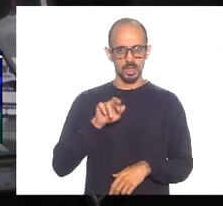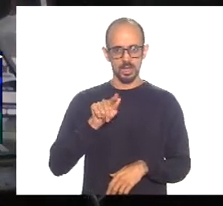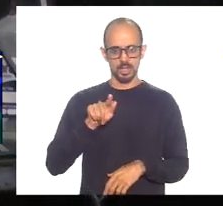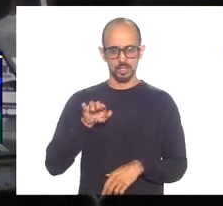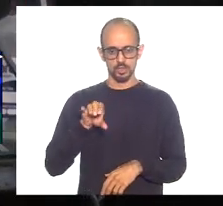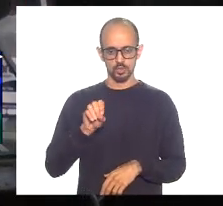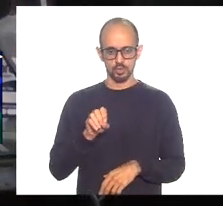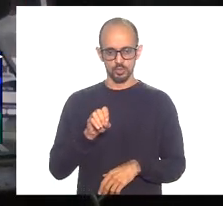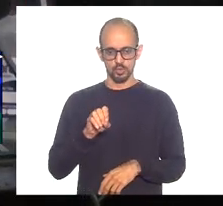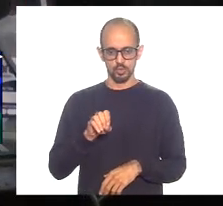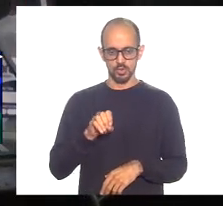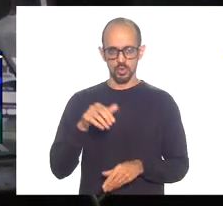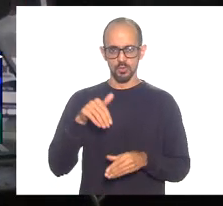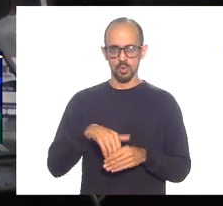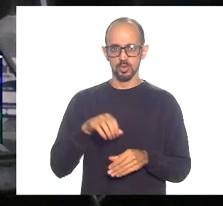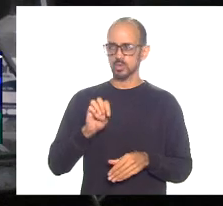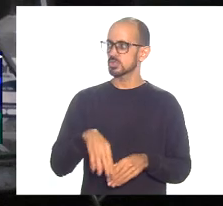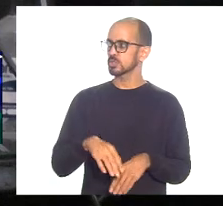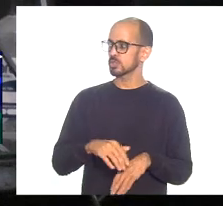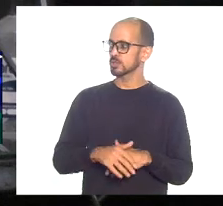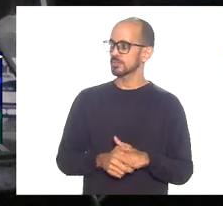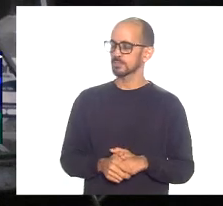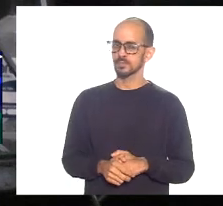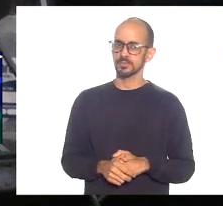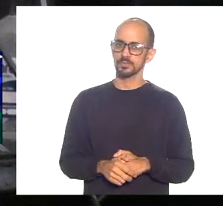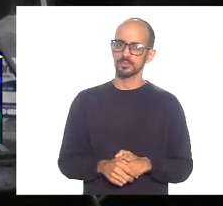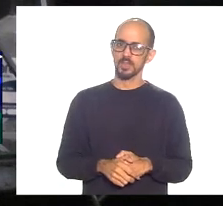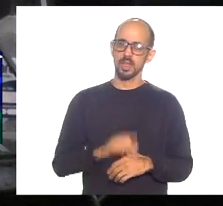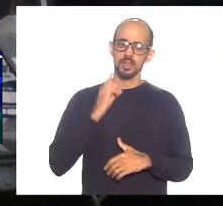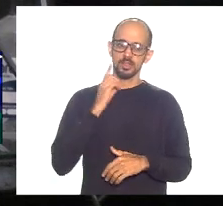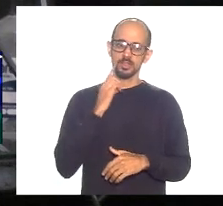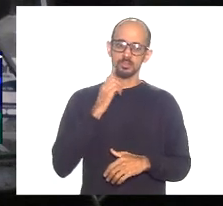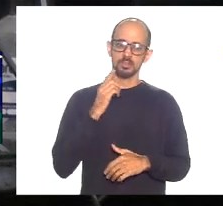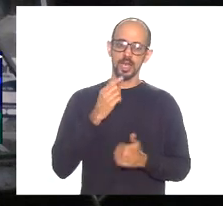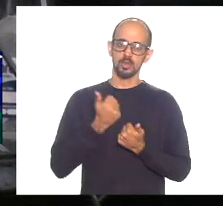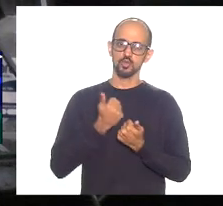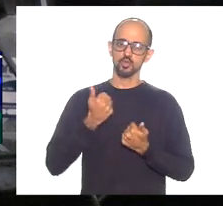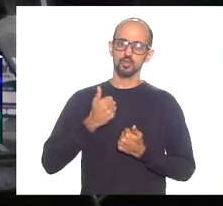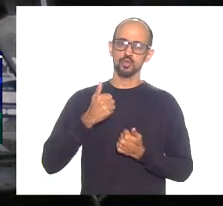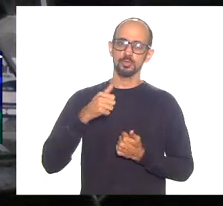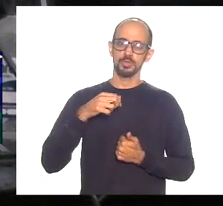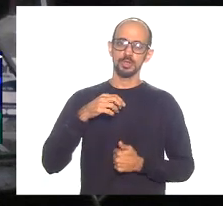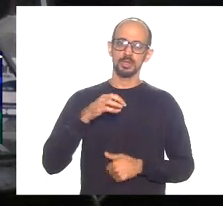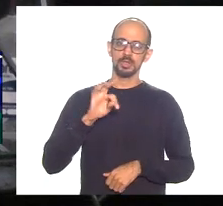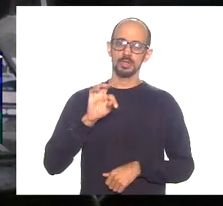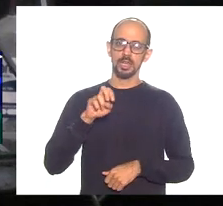e voltou favorável no grupo Deputado Subtenente Bernardo